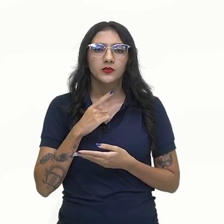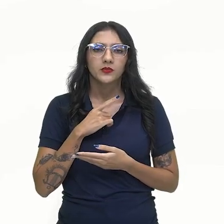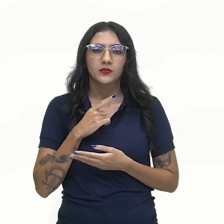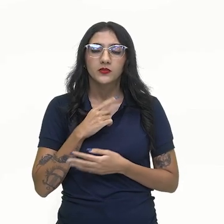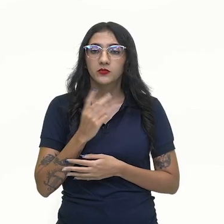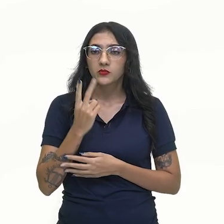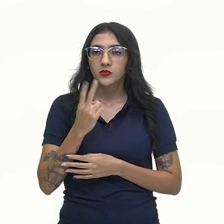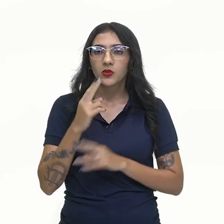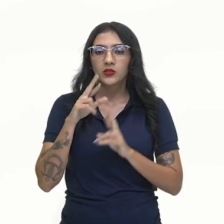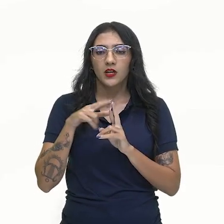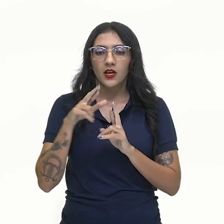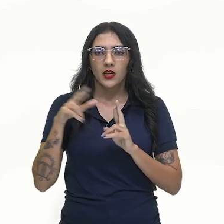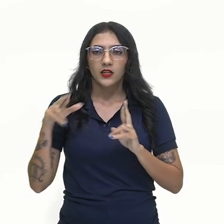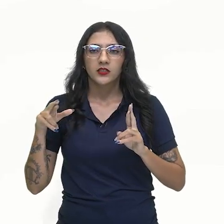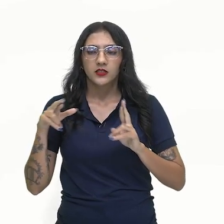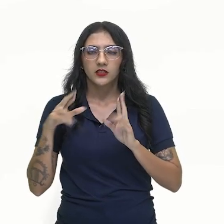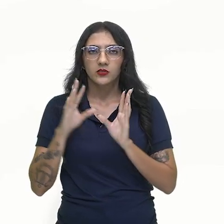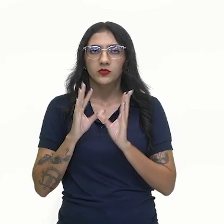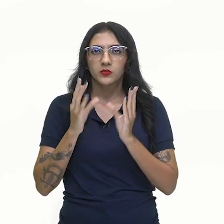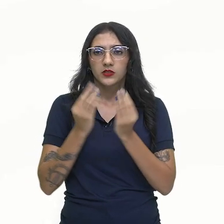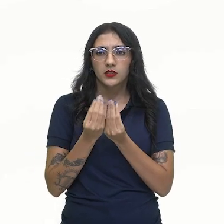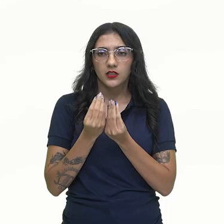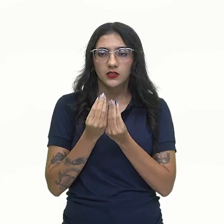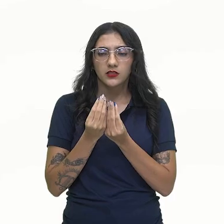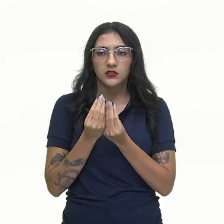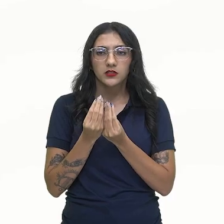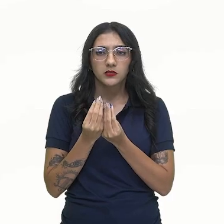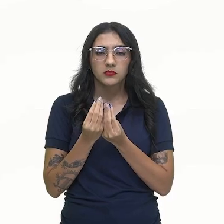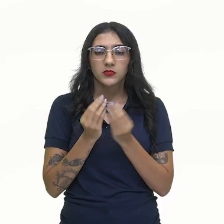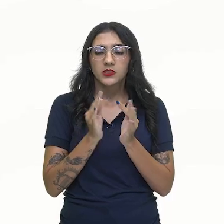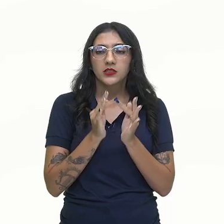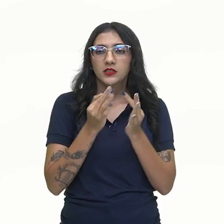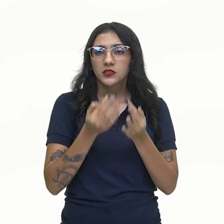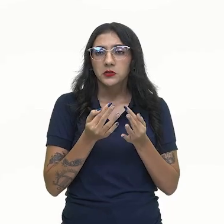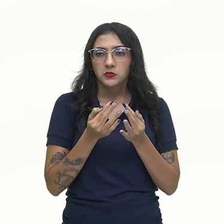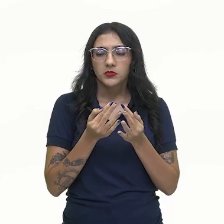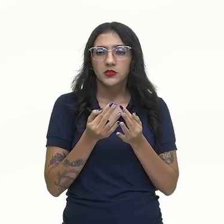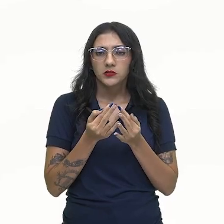dois reagentes e esses reagentes são substâncias simples.